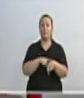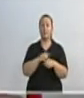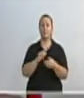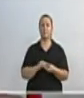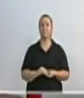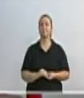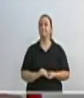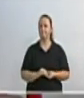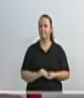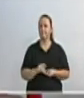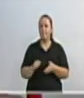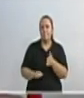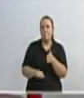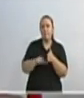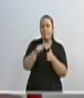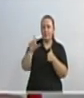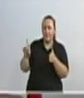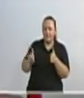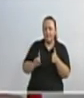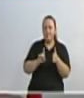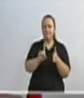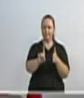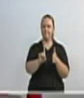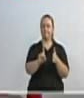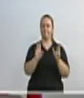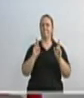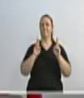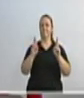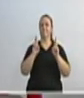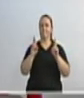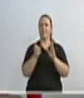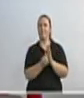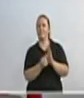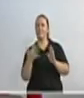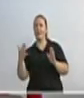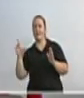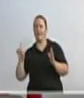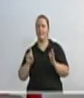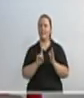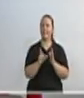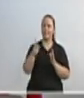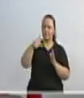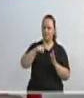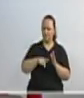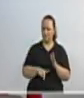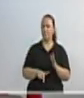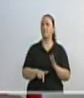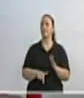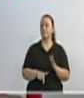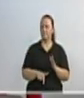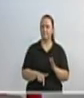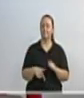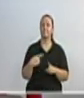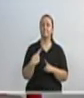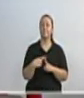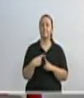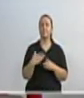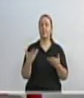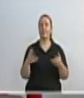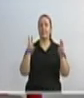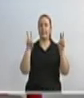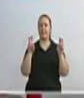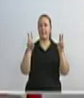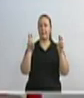momento nessa Casa Legislativa, espero que de muitos, nós temos muitos assuntos a